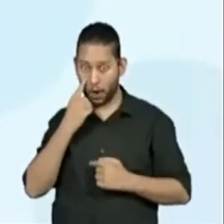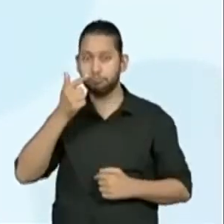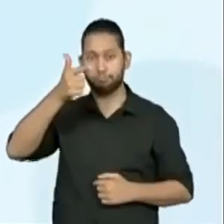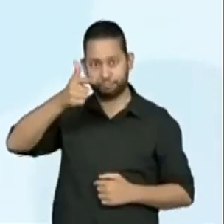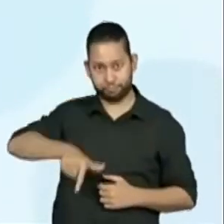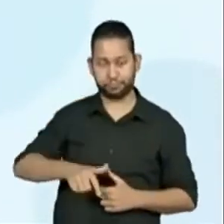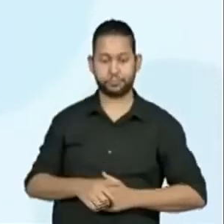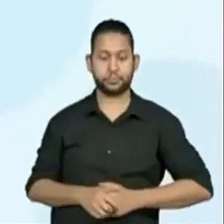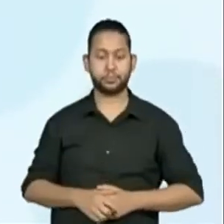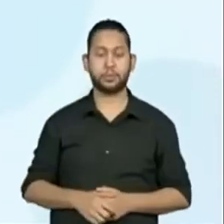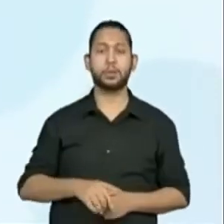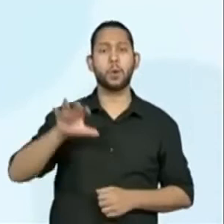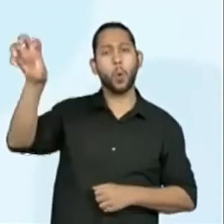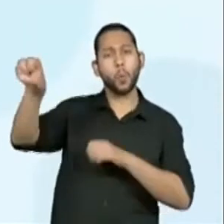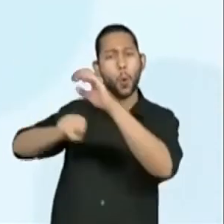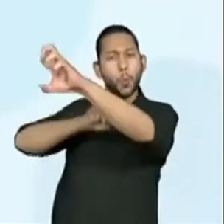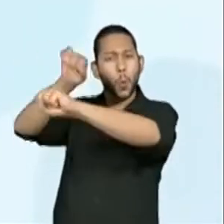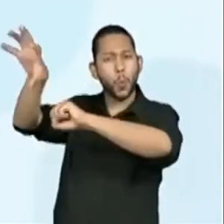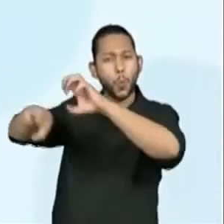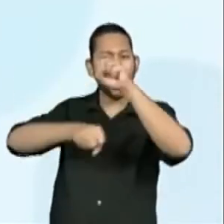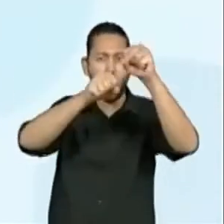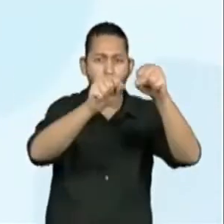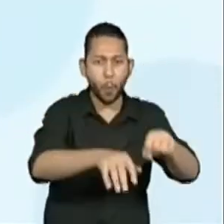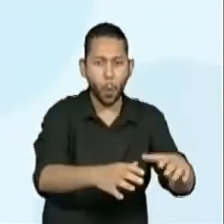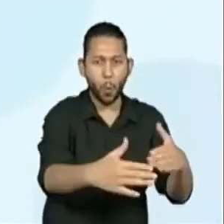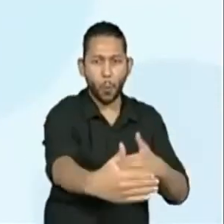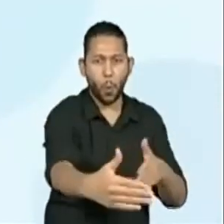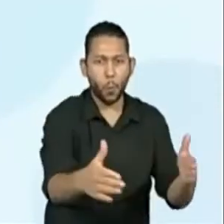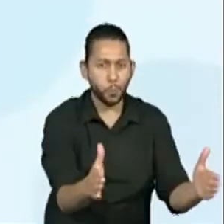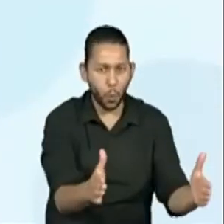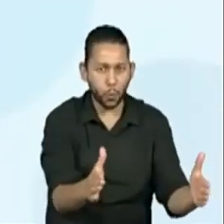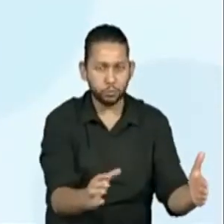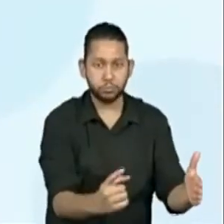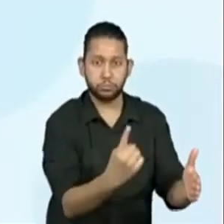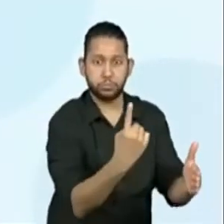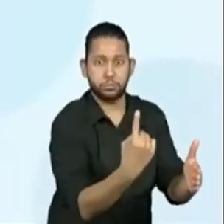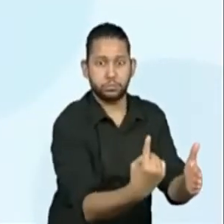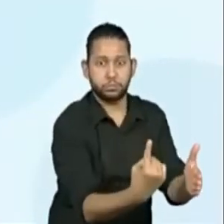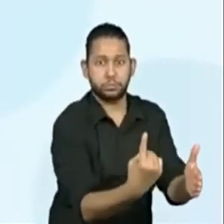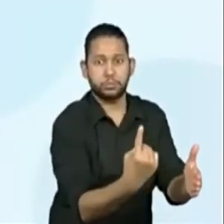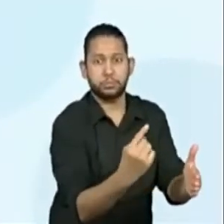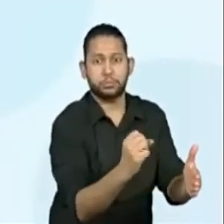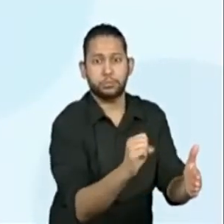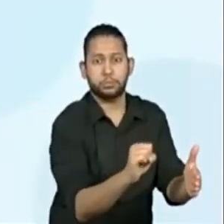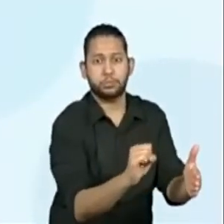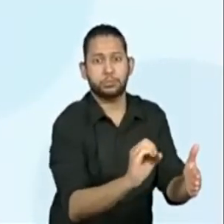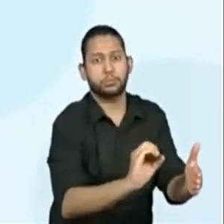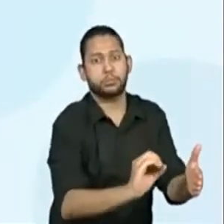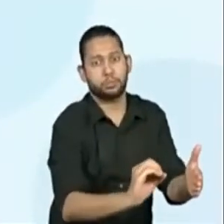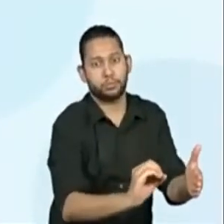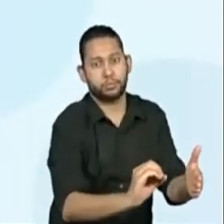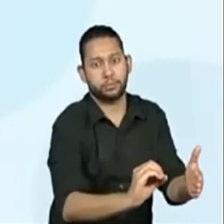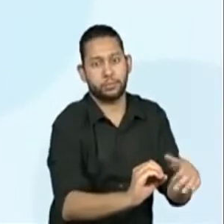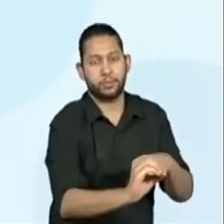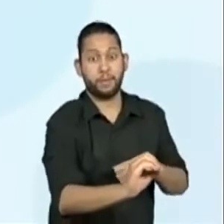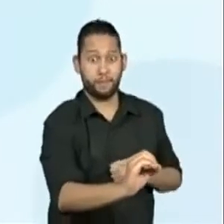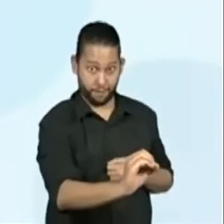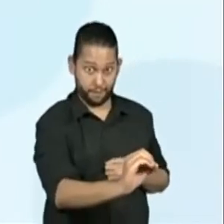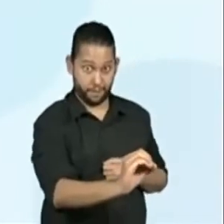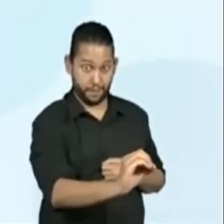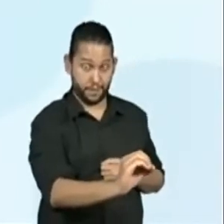essas 22 laranjas quantas sobraram na caixa e aqui a professora vai mostrar de duas maneiras